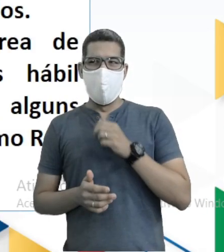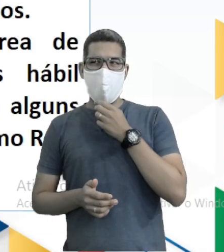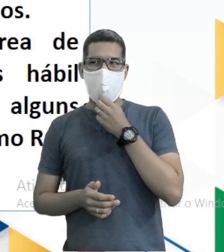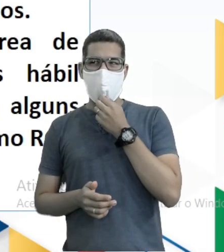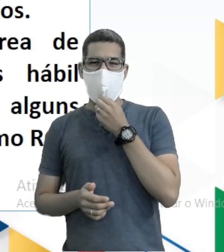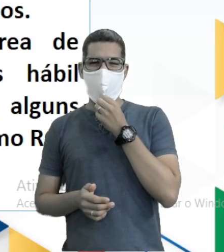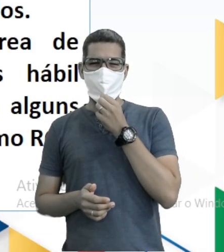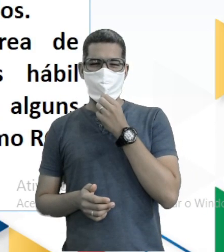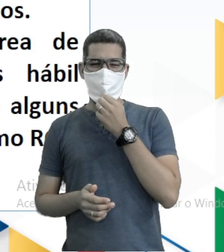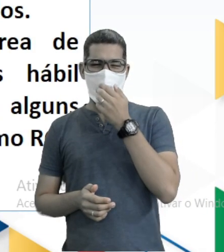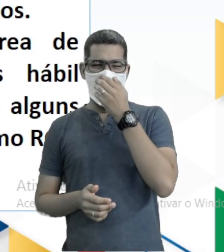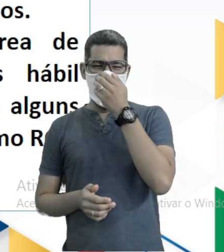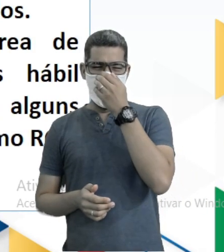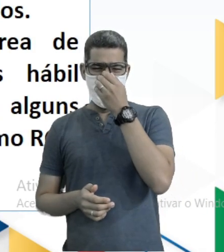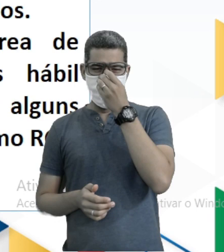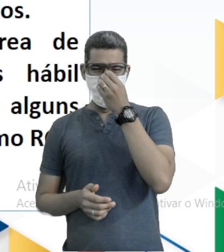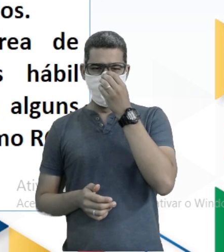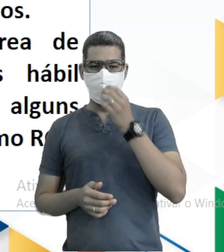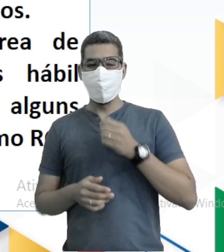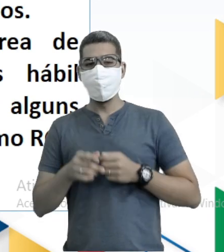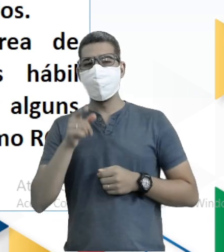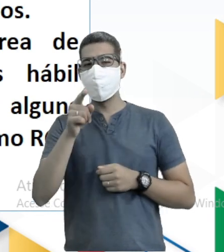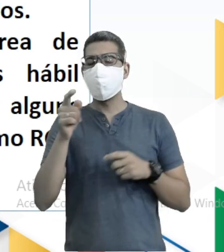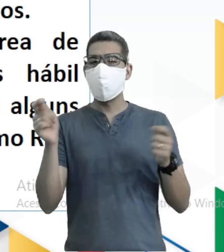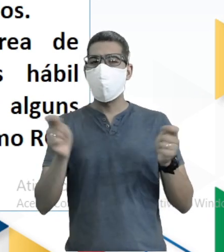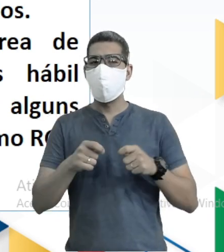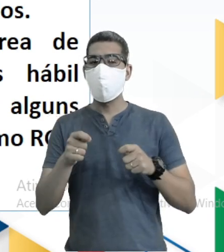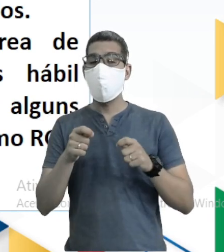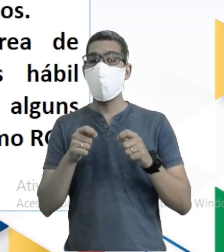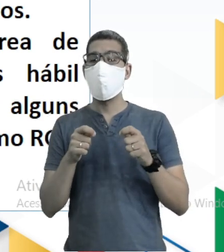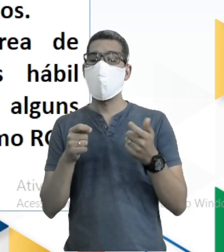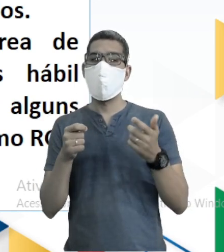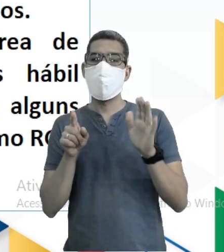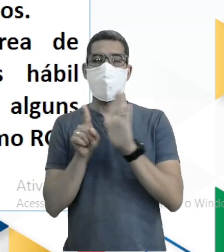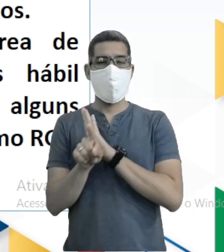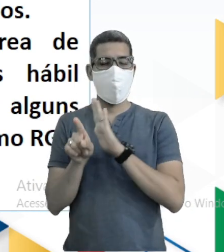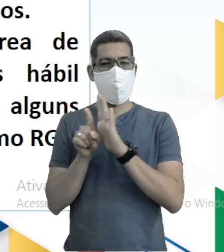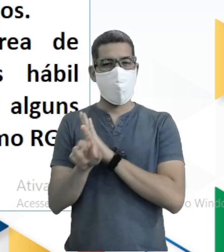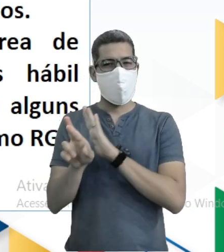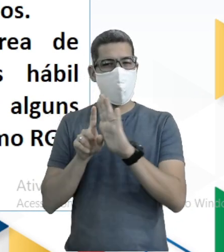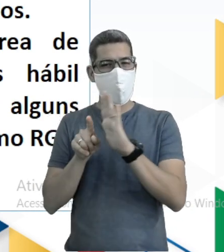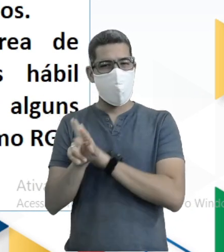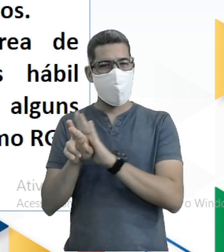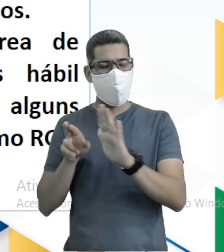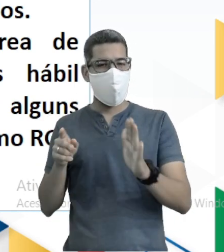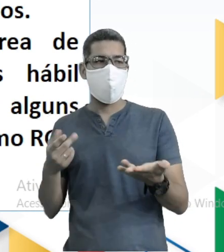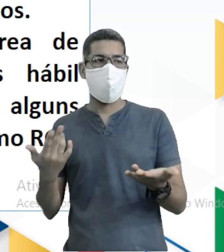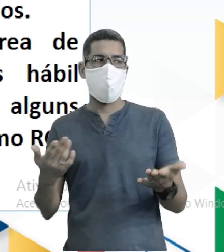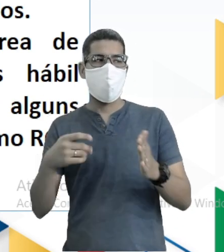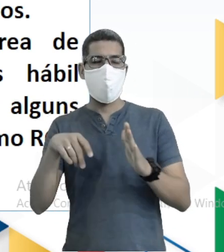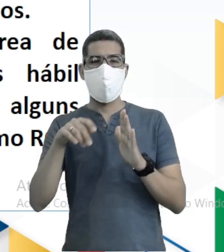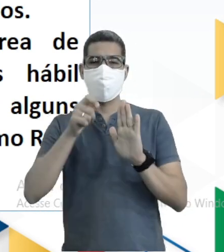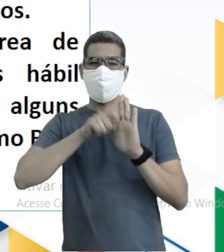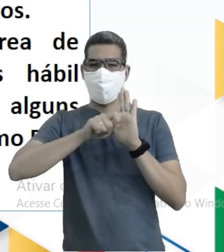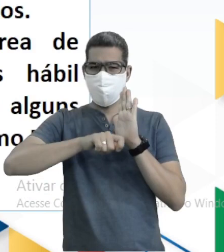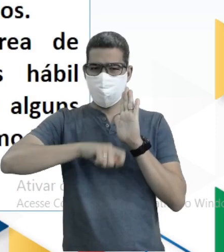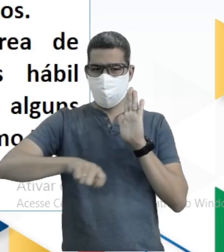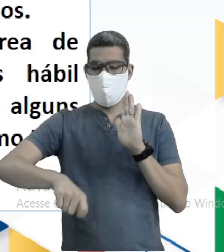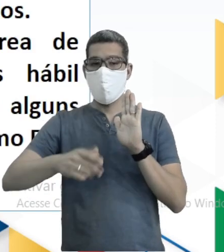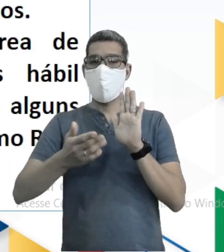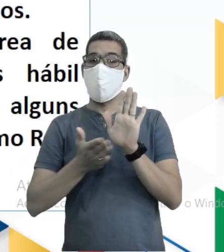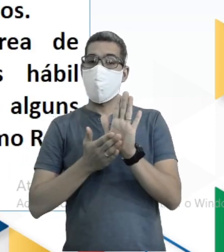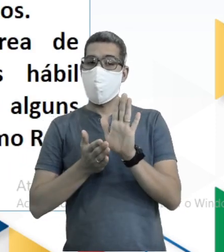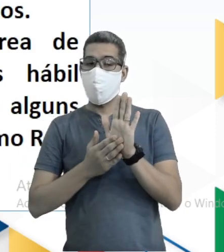vocês tentarem fazer uma enquete, um abaixo assinado, certo? Em sala de aula, propor